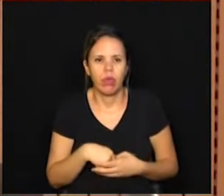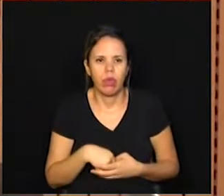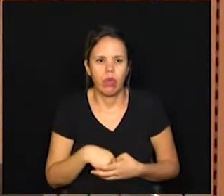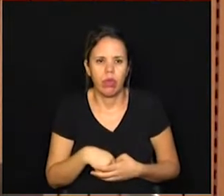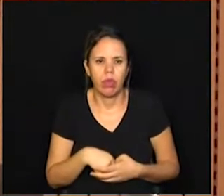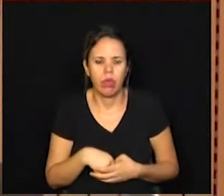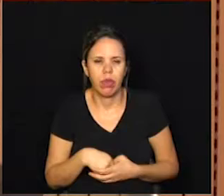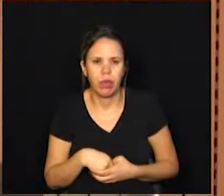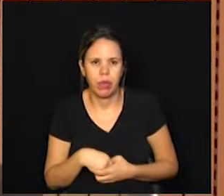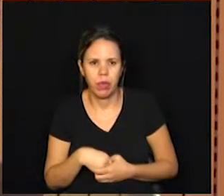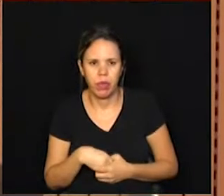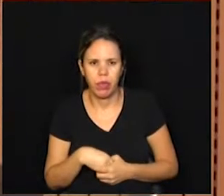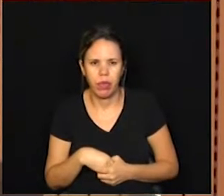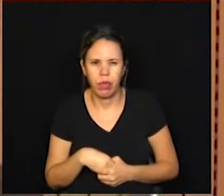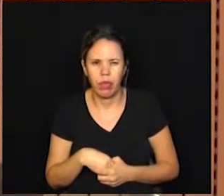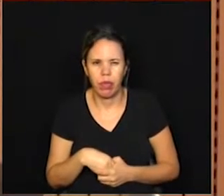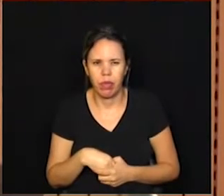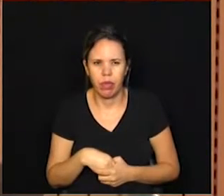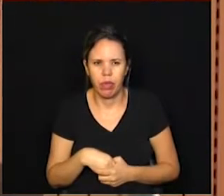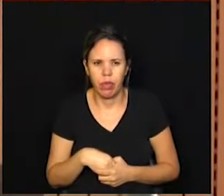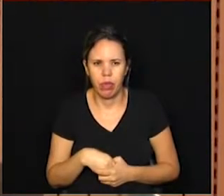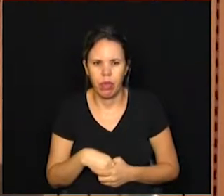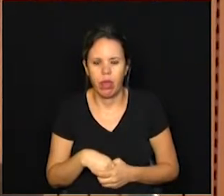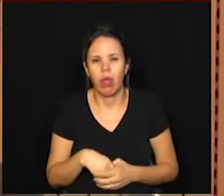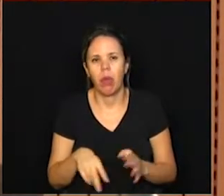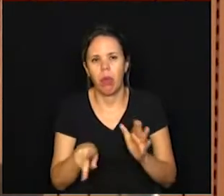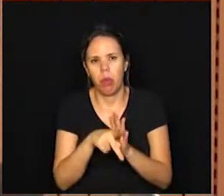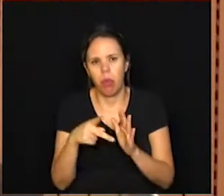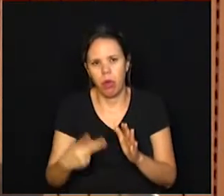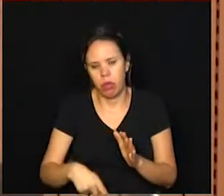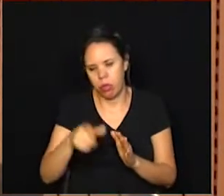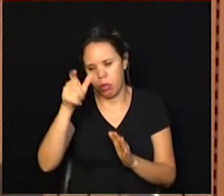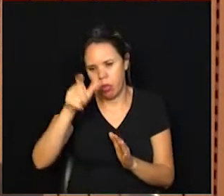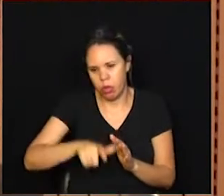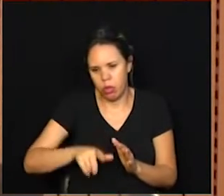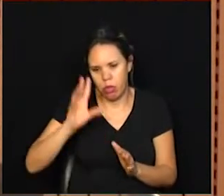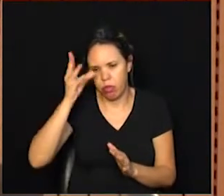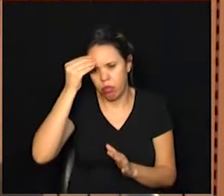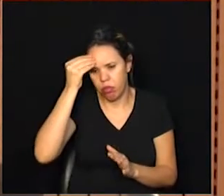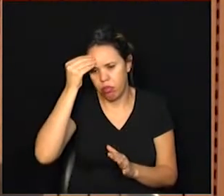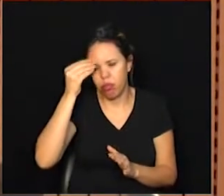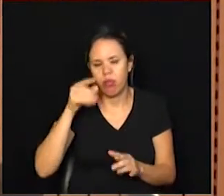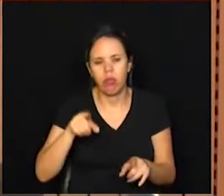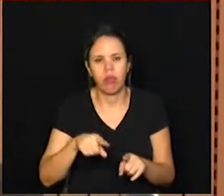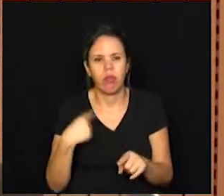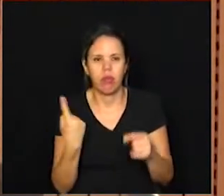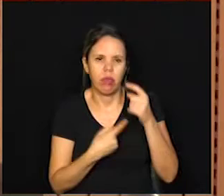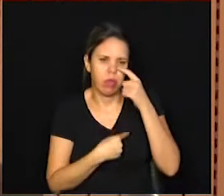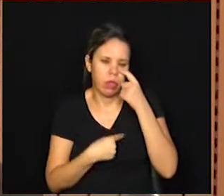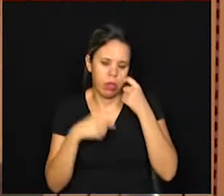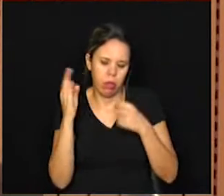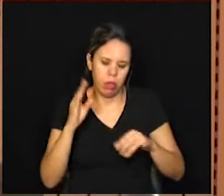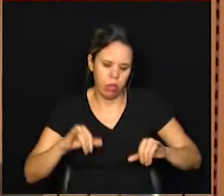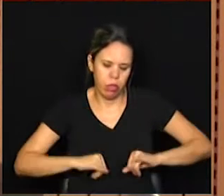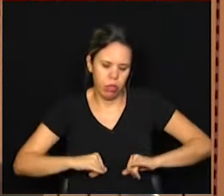voraz, foi no ataque à propriedade intelectual. Nós sofremos aqui no Brasil